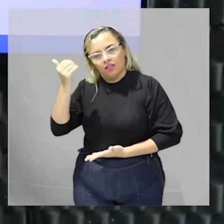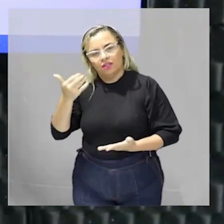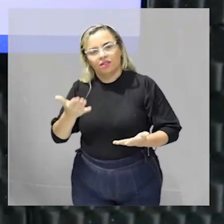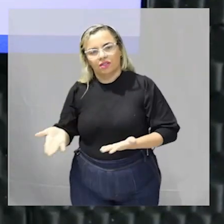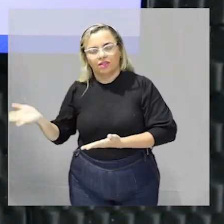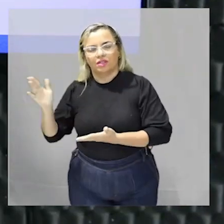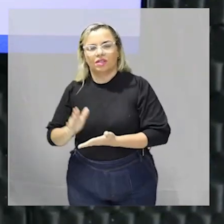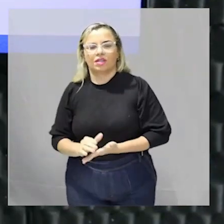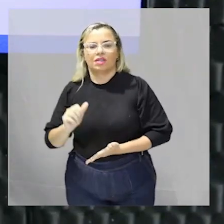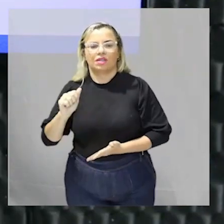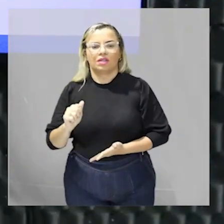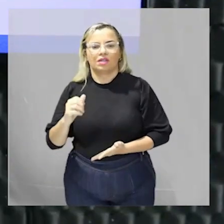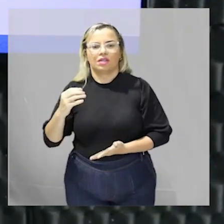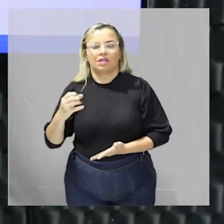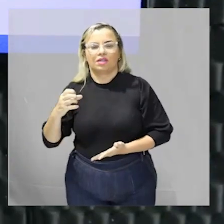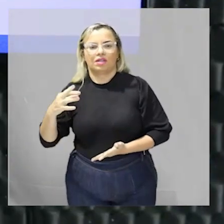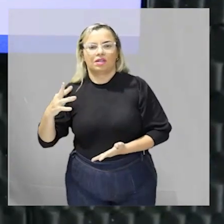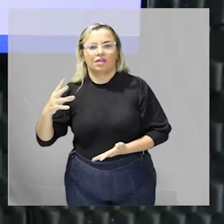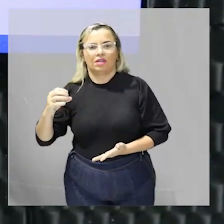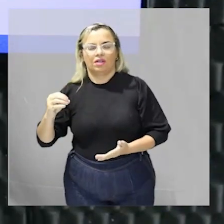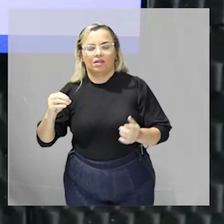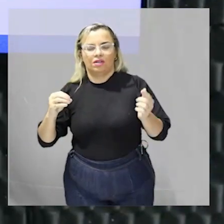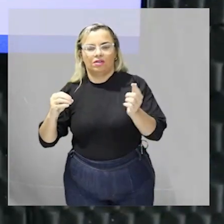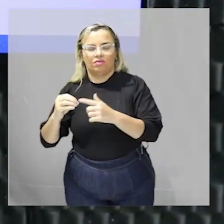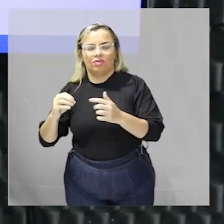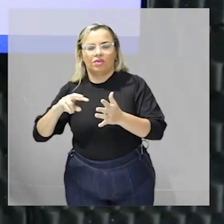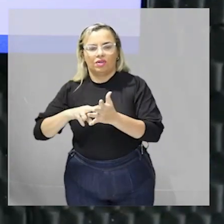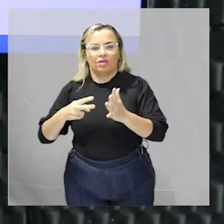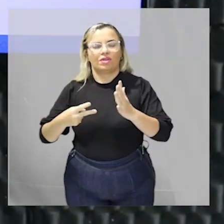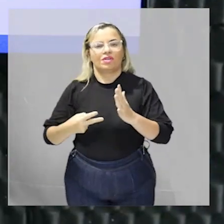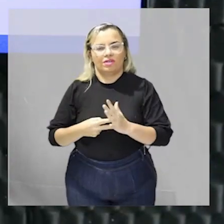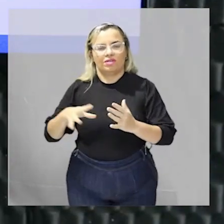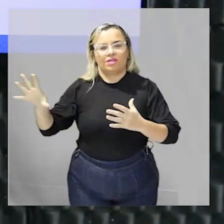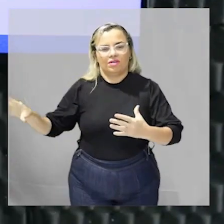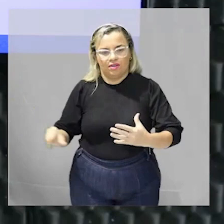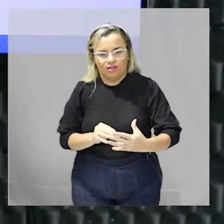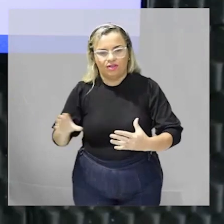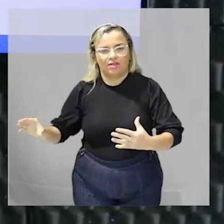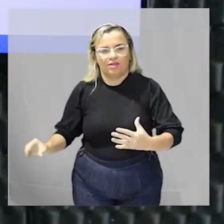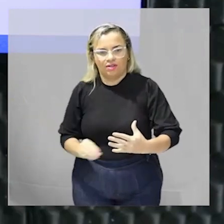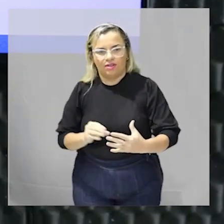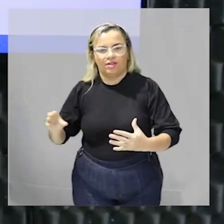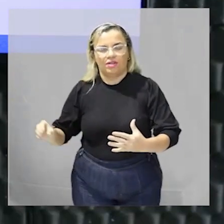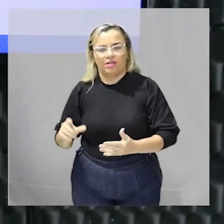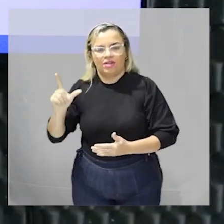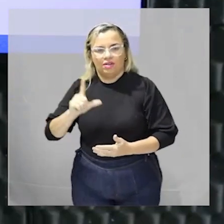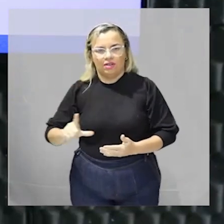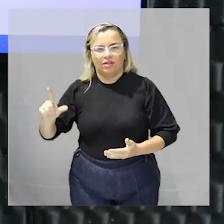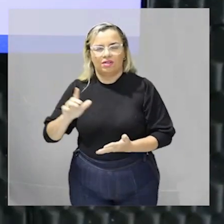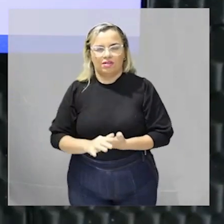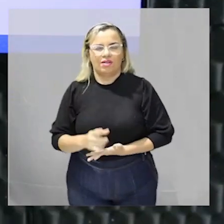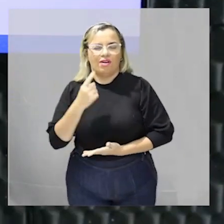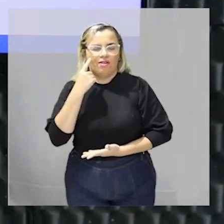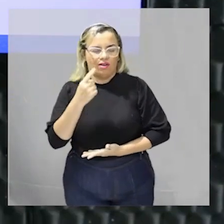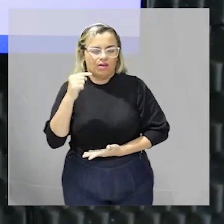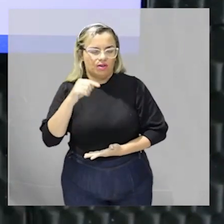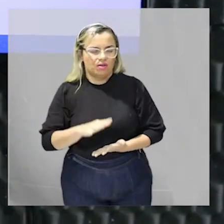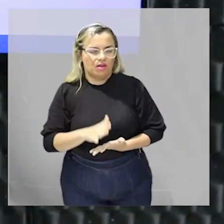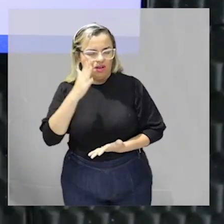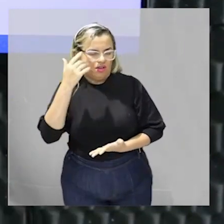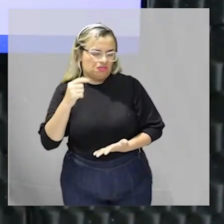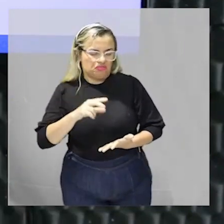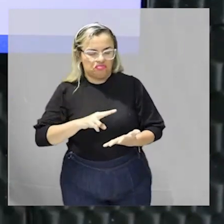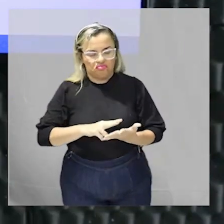gente consiga confirmar se é acervo mesmo. Tá vendo como, mesmo sem saber o significado,